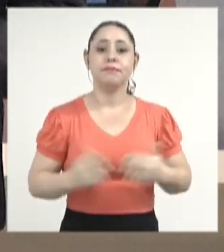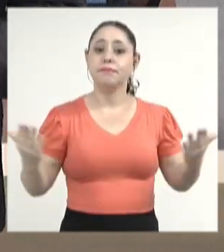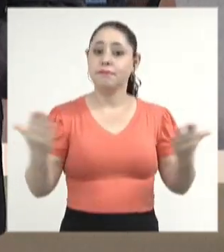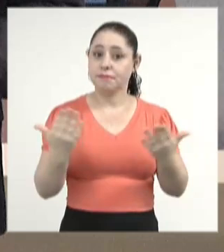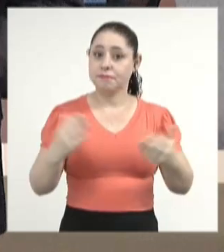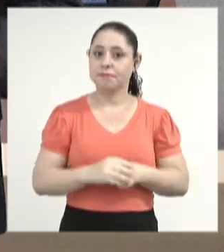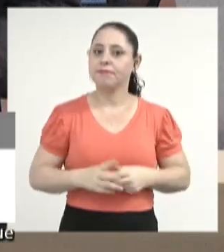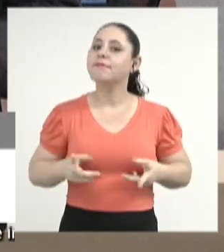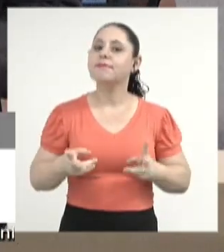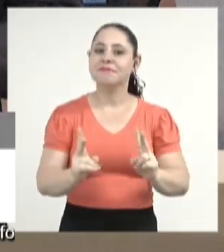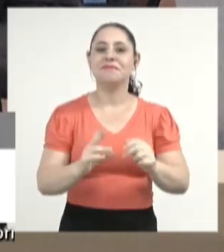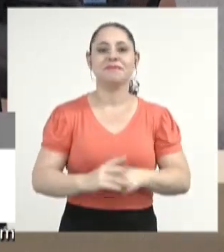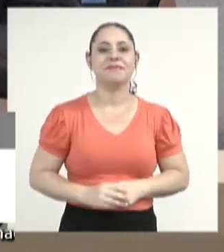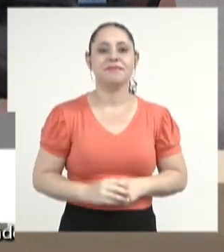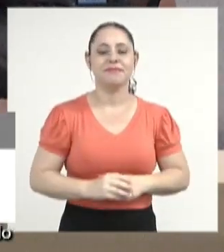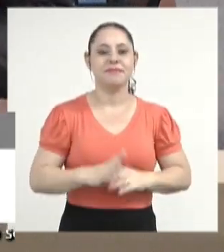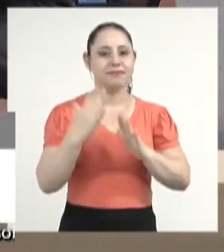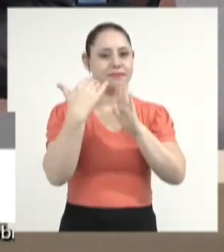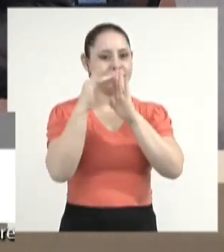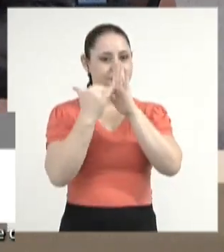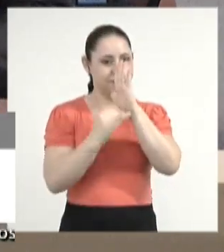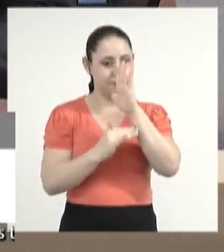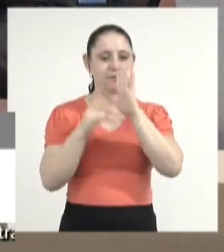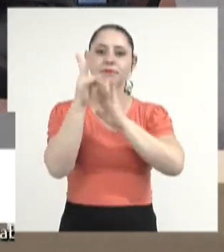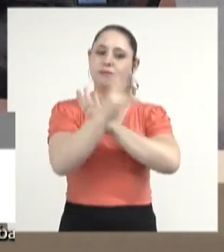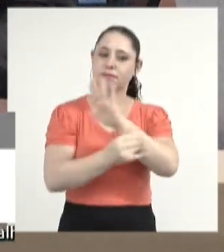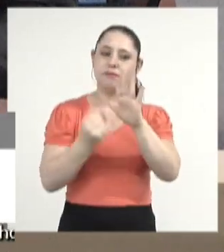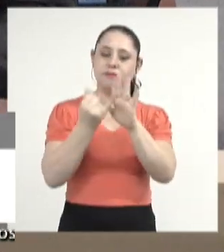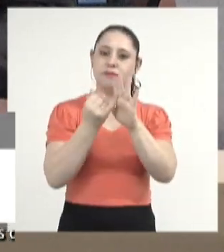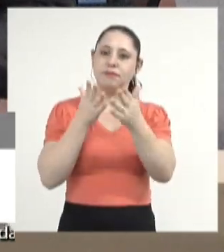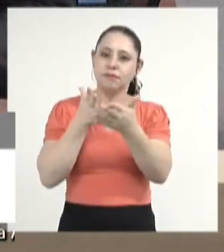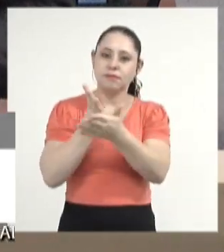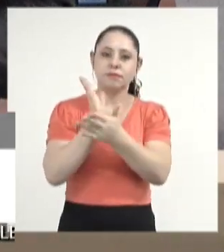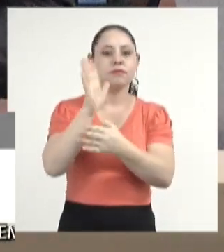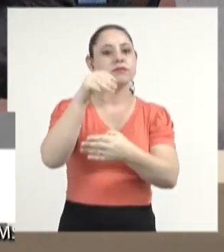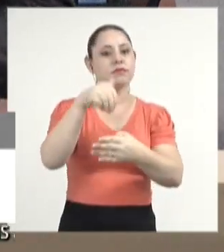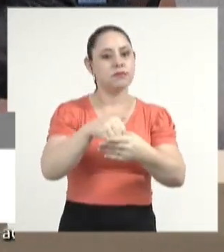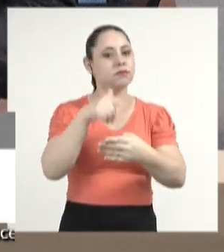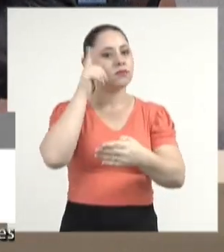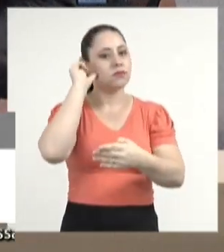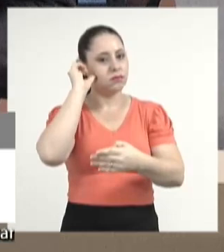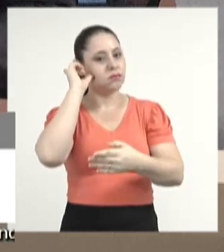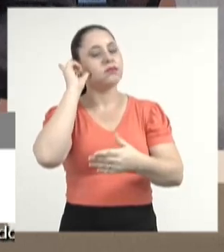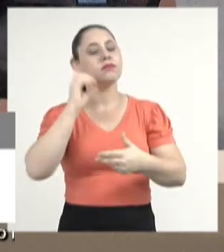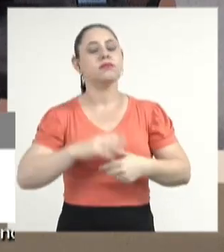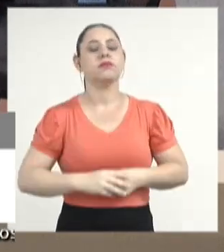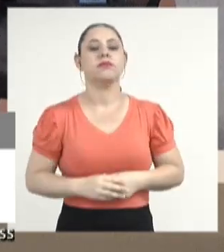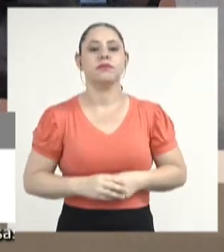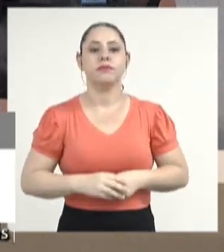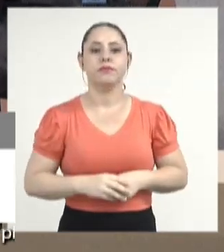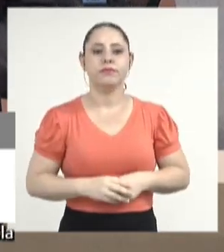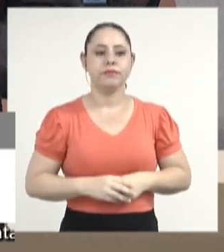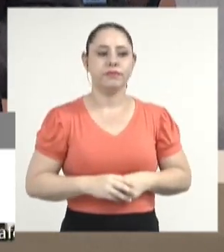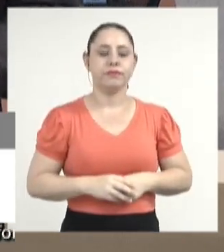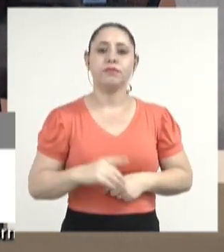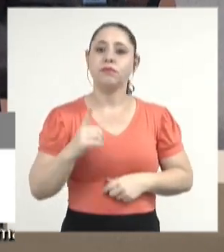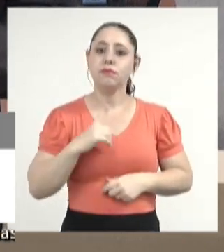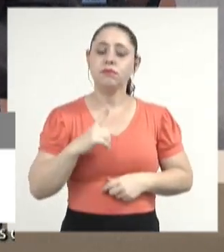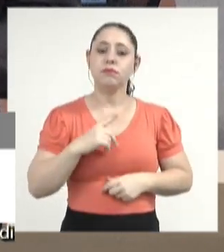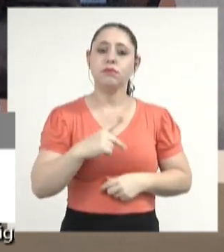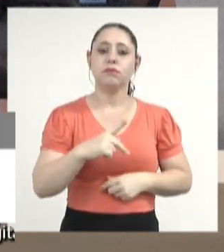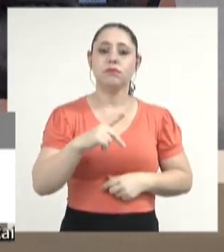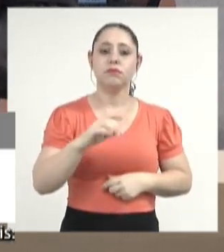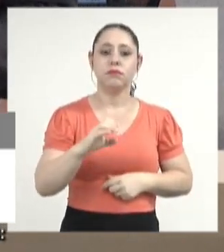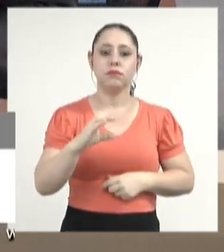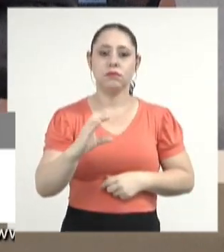Agora vamos dar continuidade aqui à nossa pauta, dos projetos que foram votados ontem, aprovados, entre eles a